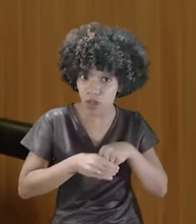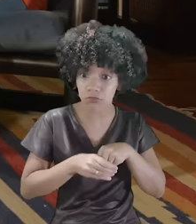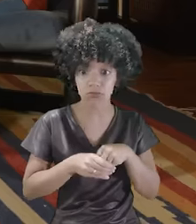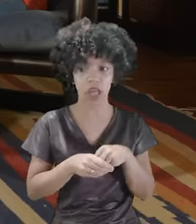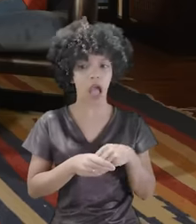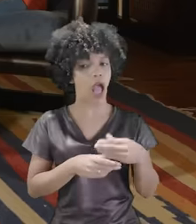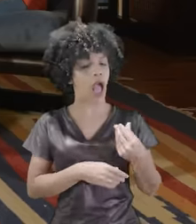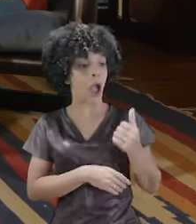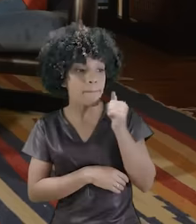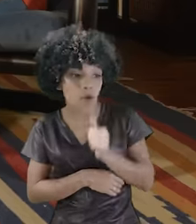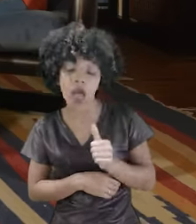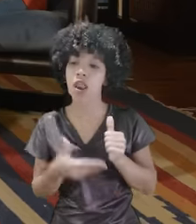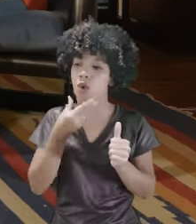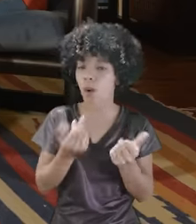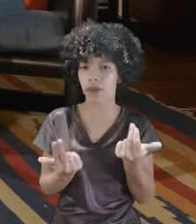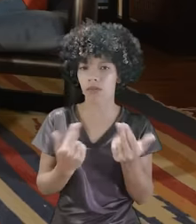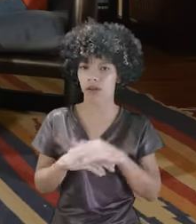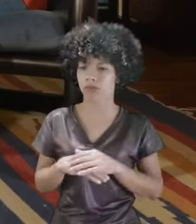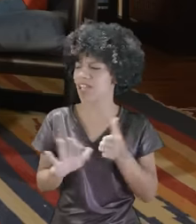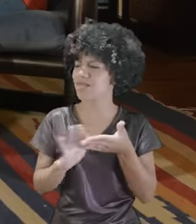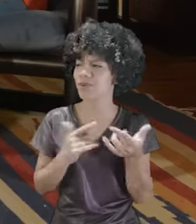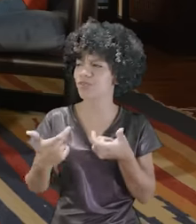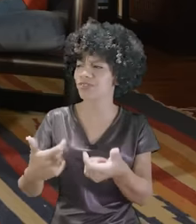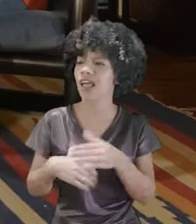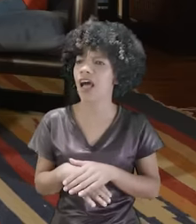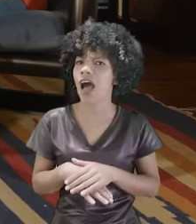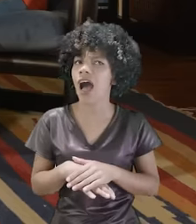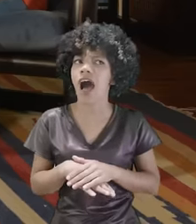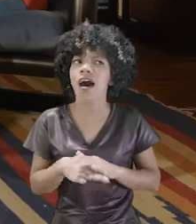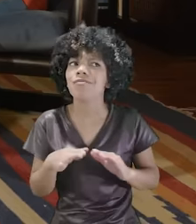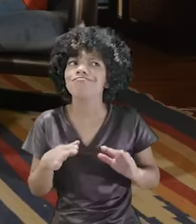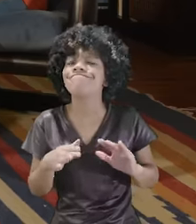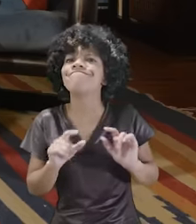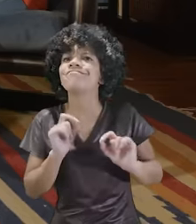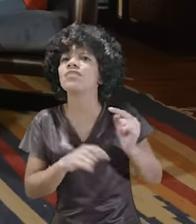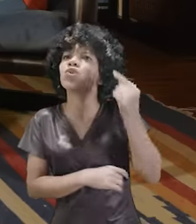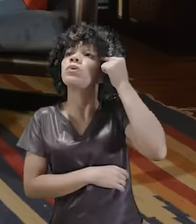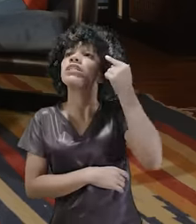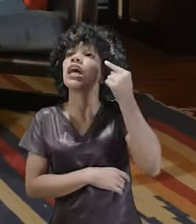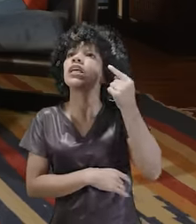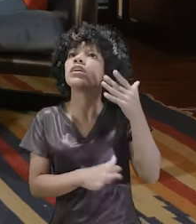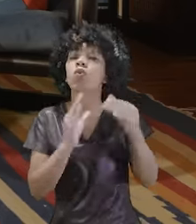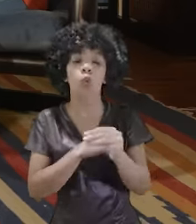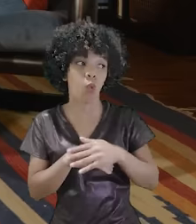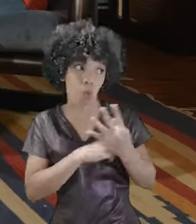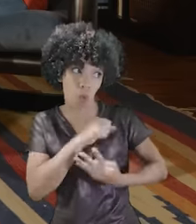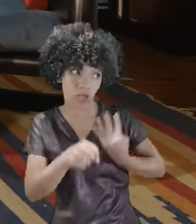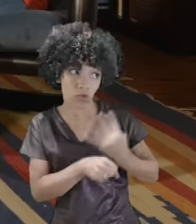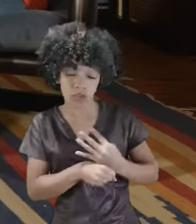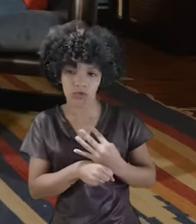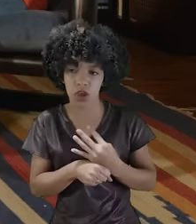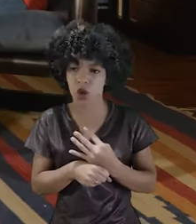nossa vida igual dele ele está E aí essa guerra durou quanto tempo até você tomar a decisão 14 anos e